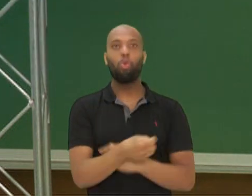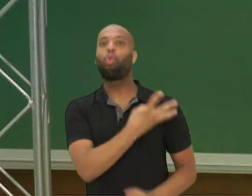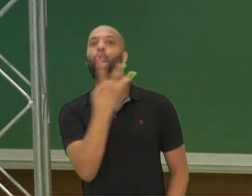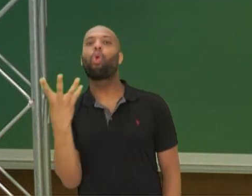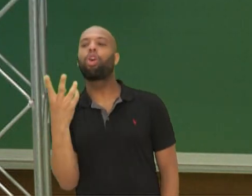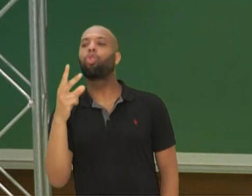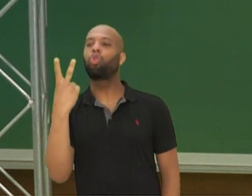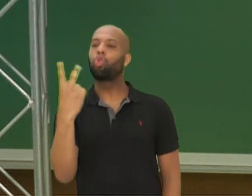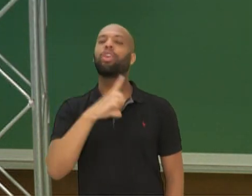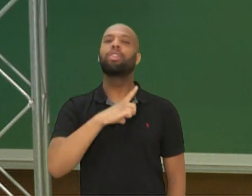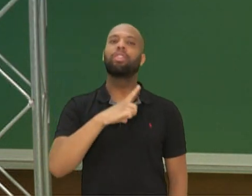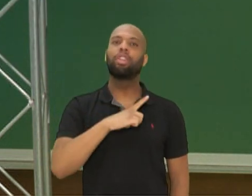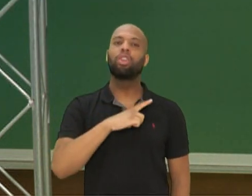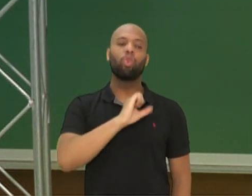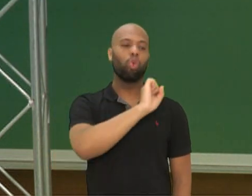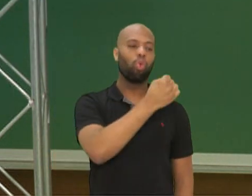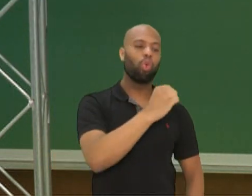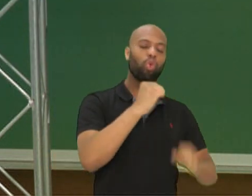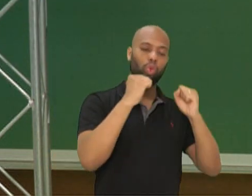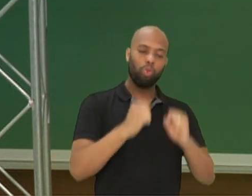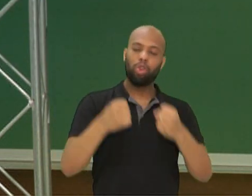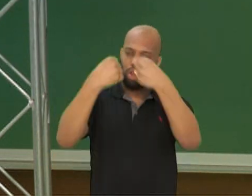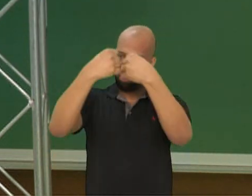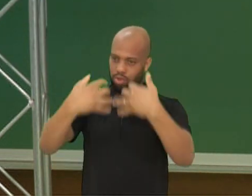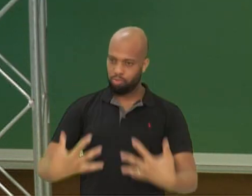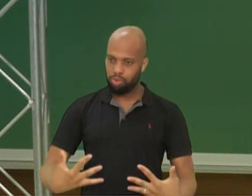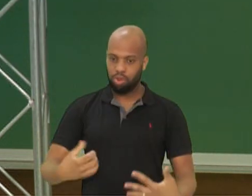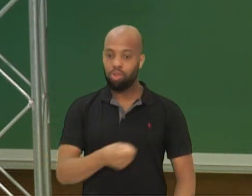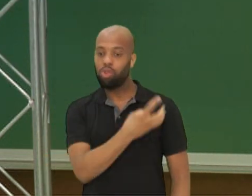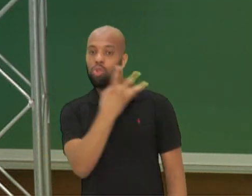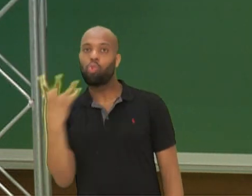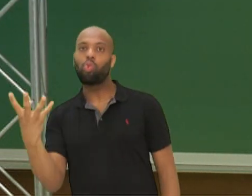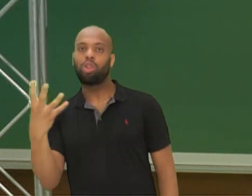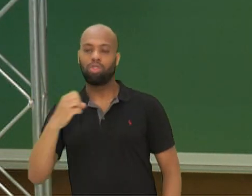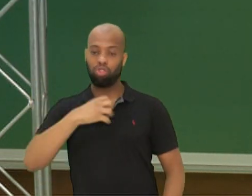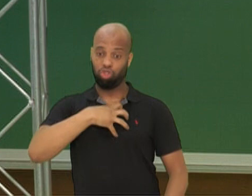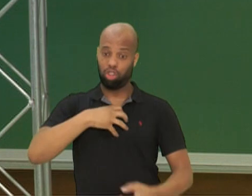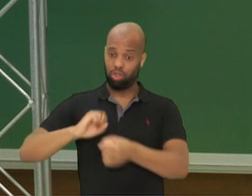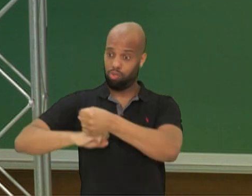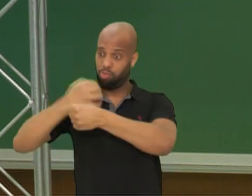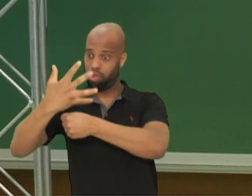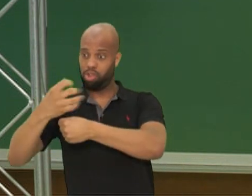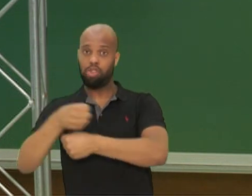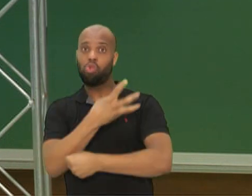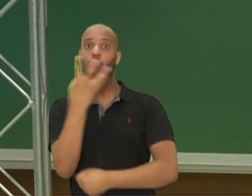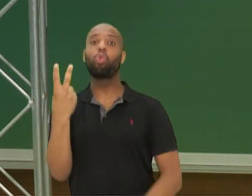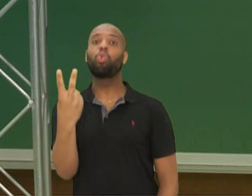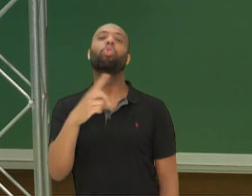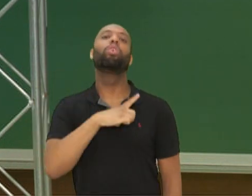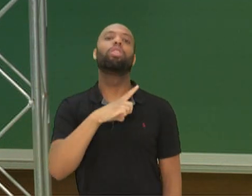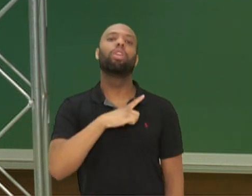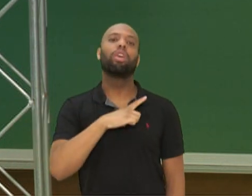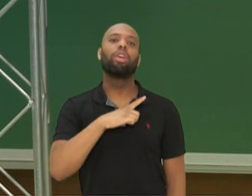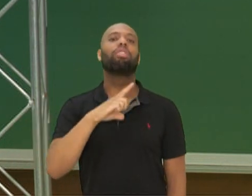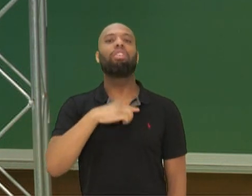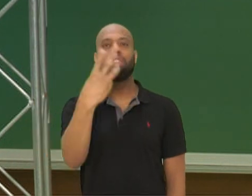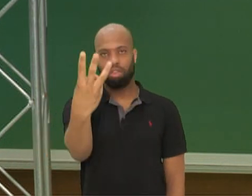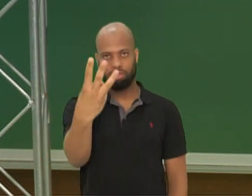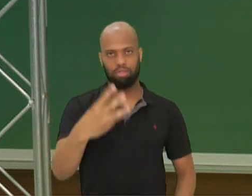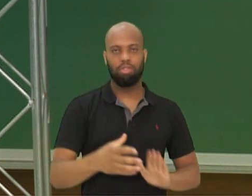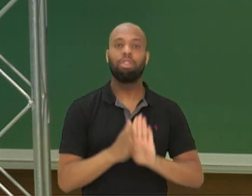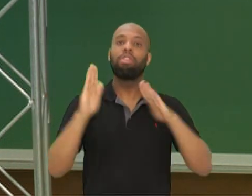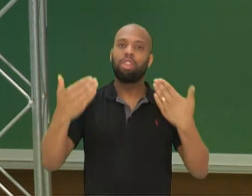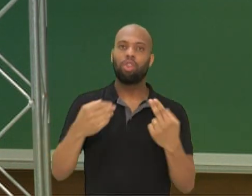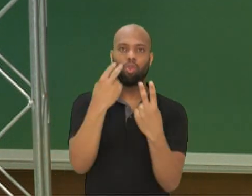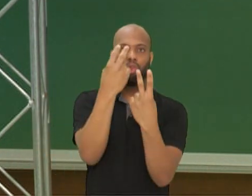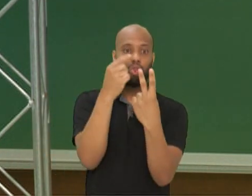seja, o 8 pode ser reescrito em forma de potência com 2 elevado a 3. A